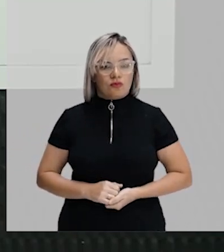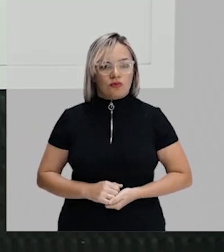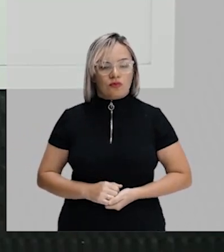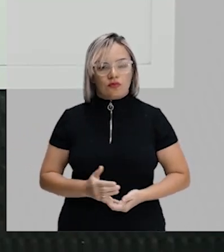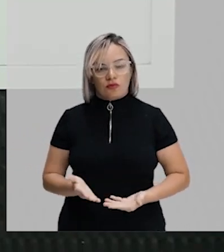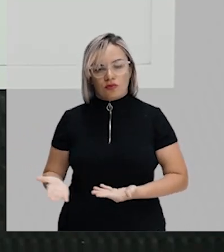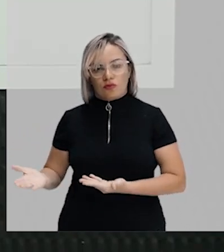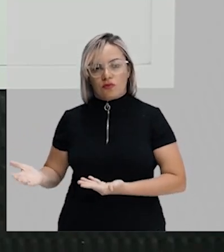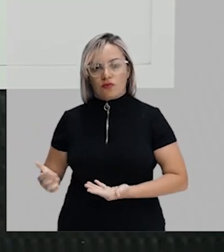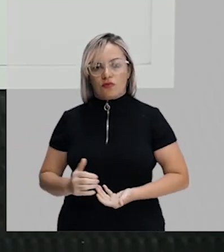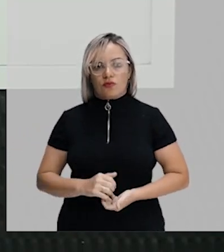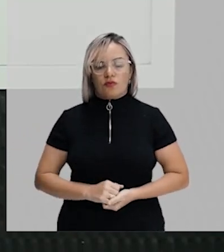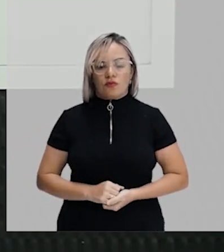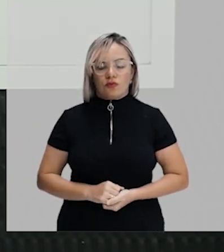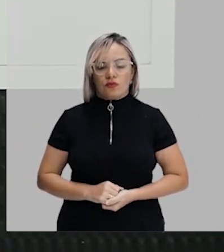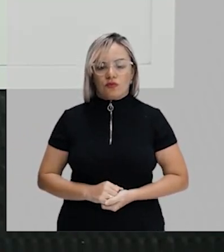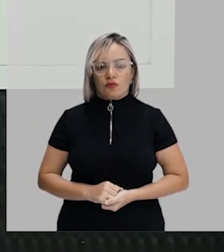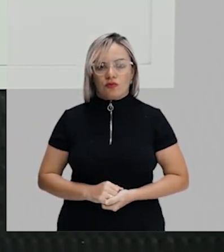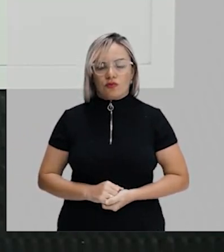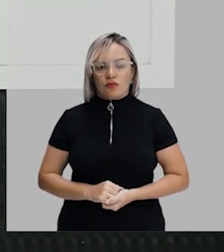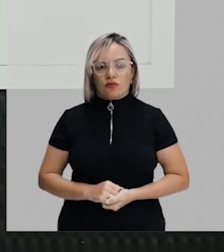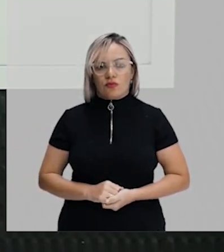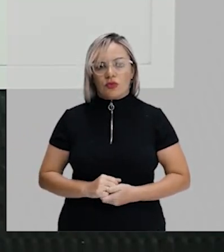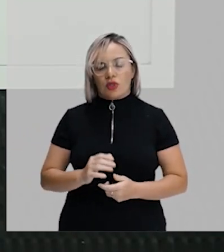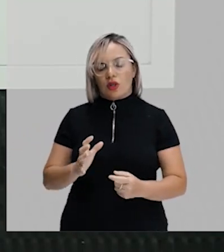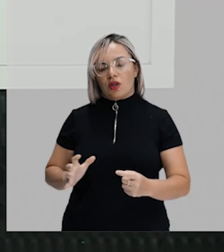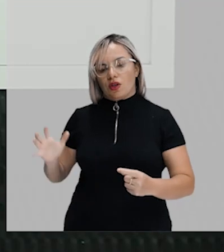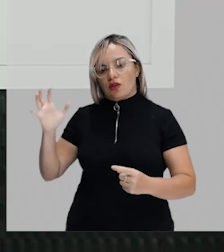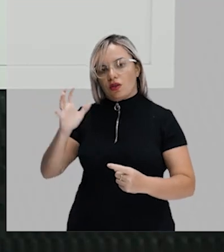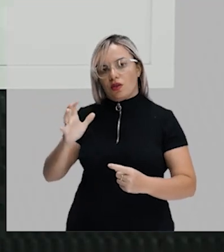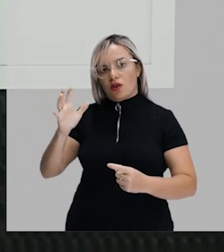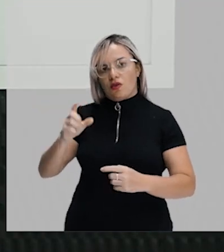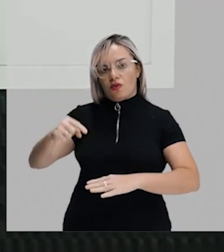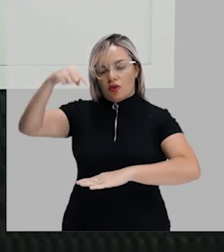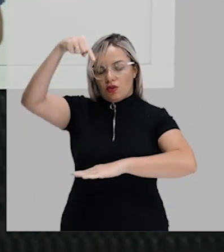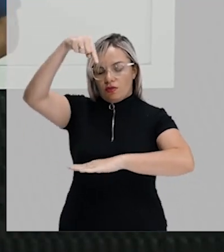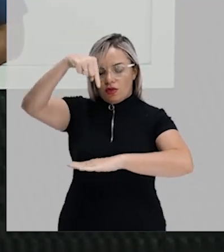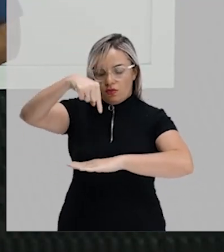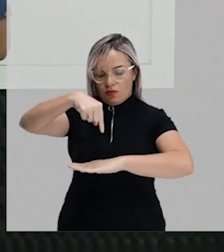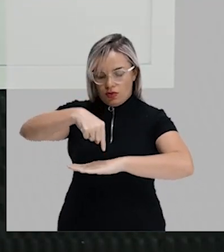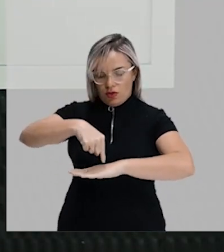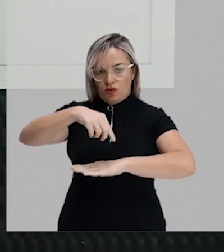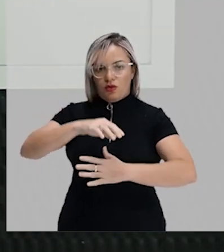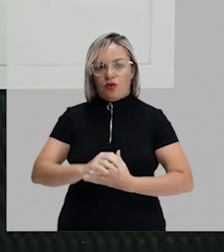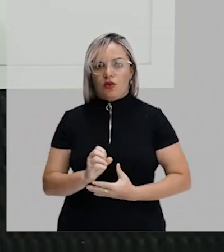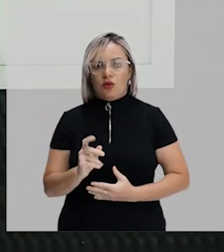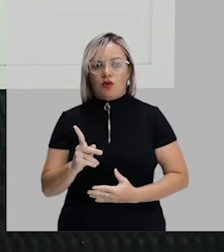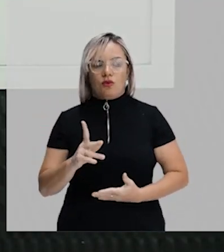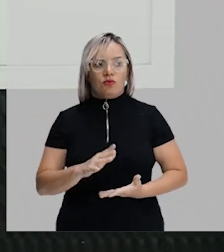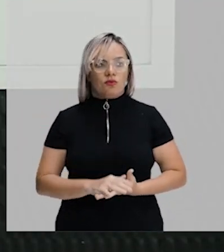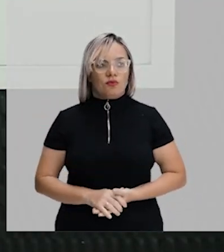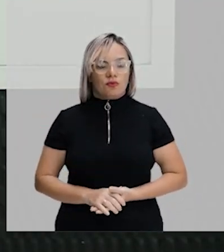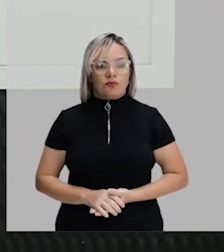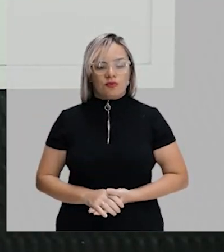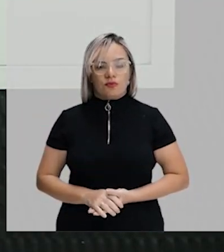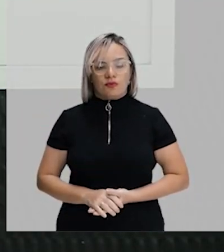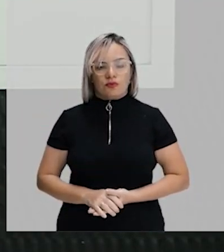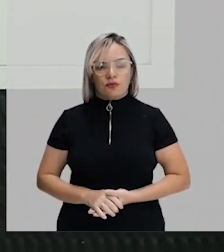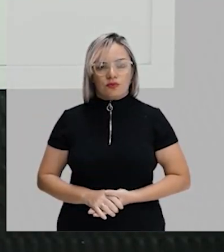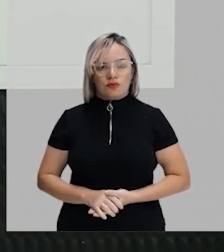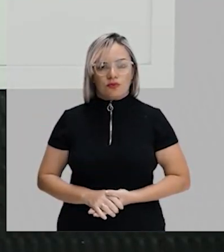Então a gravidade ela sempre atua para baixo, tá ok? Então é o seguinte,